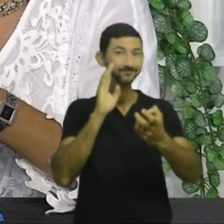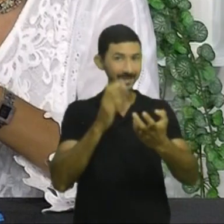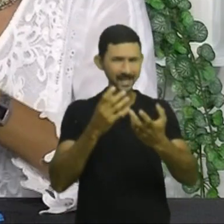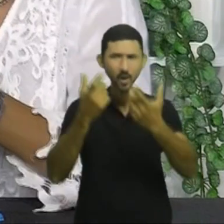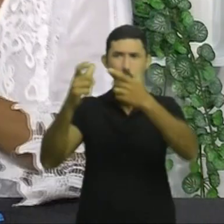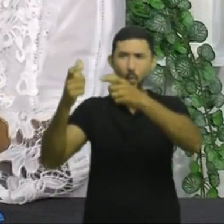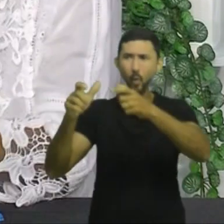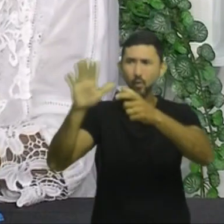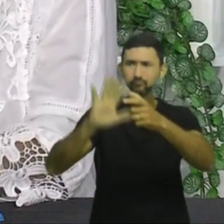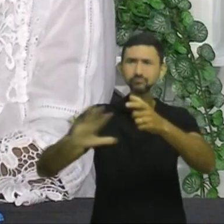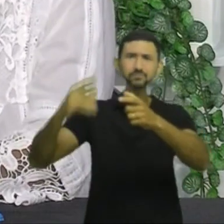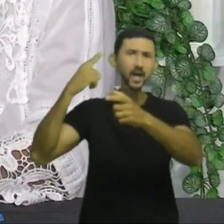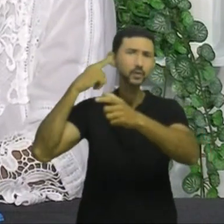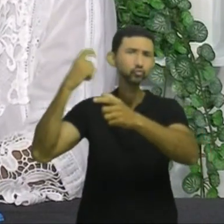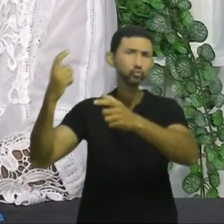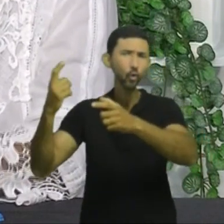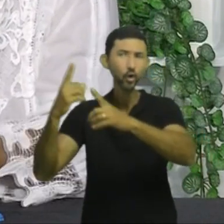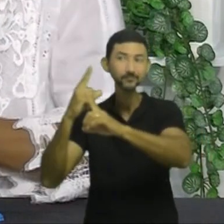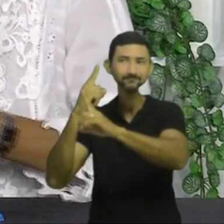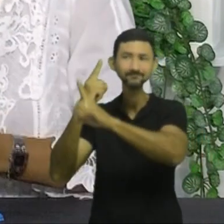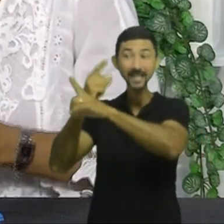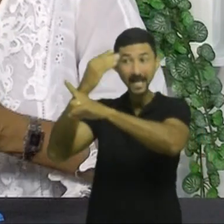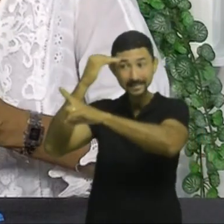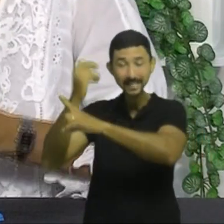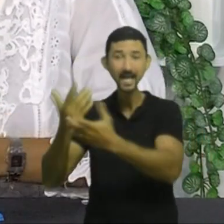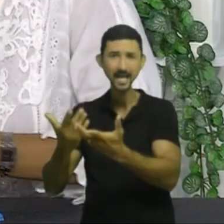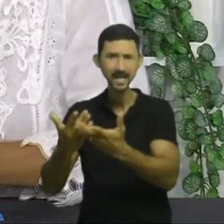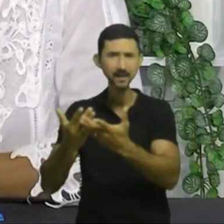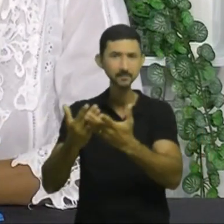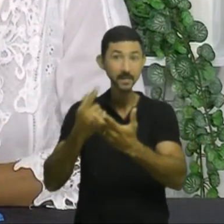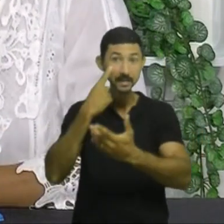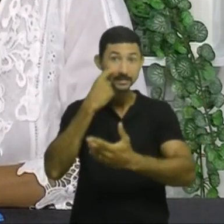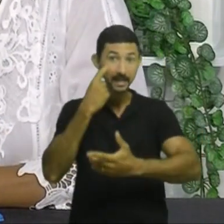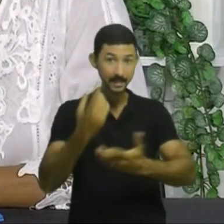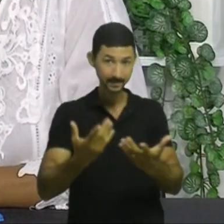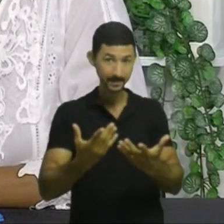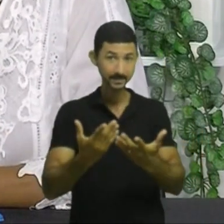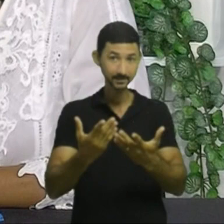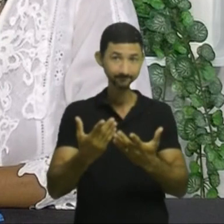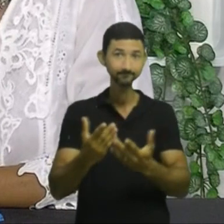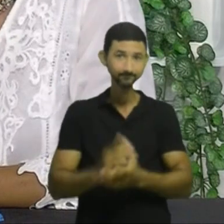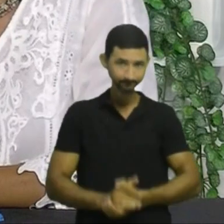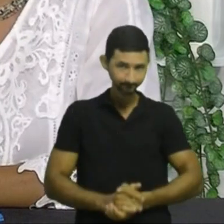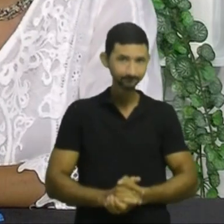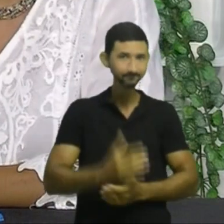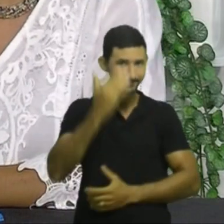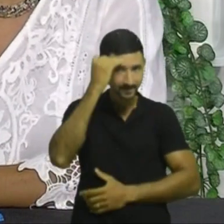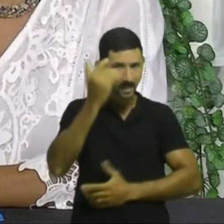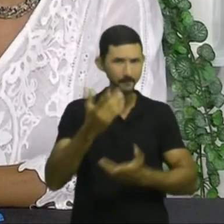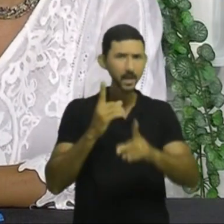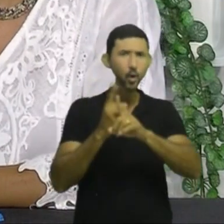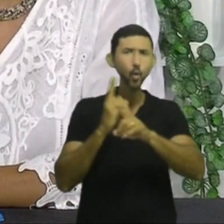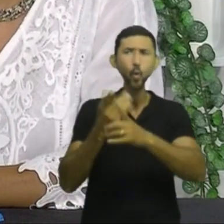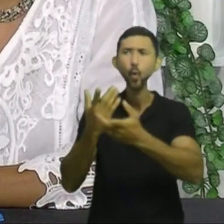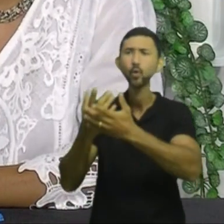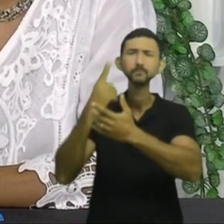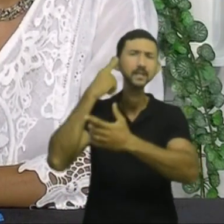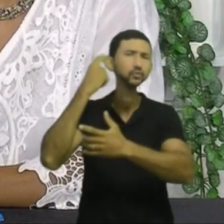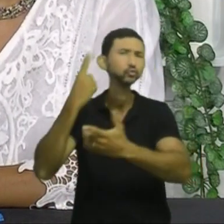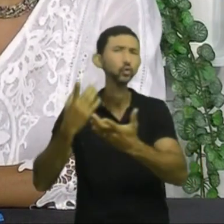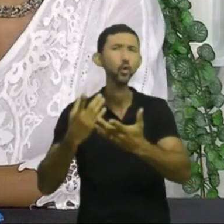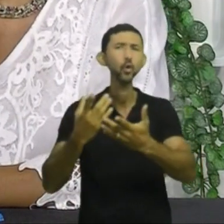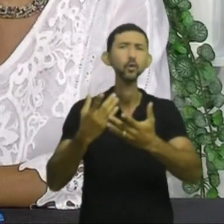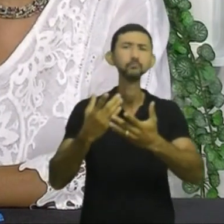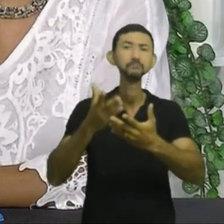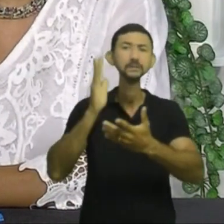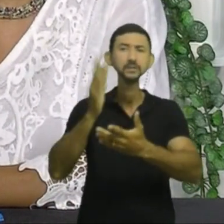estão e poder identificar. Porque é isso que é muito interessante para nós sabermos identificar. Porque